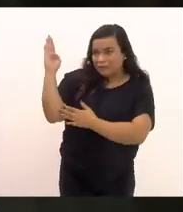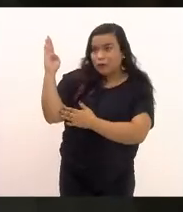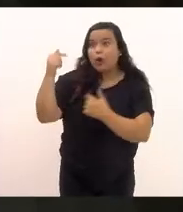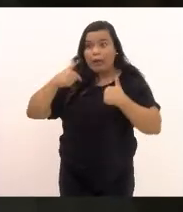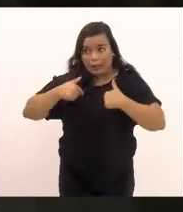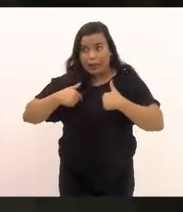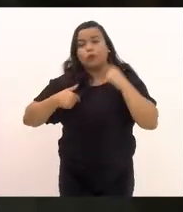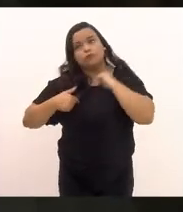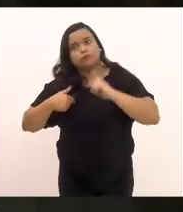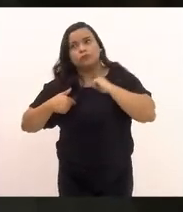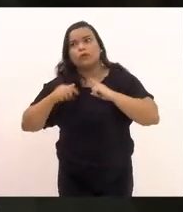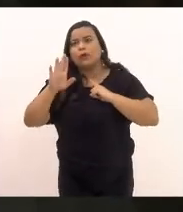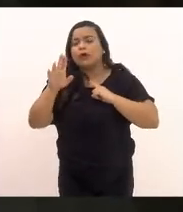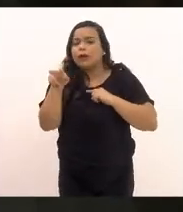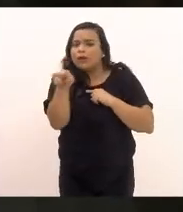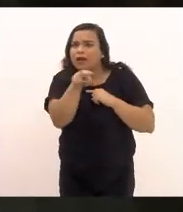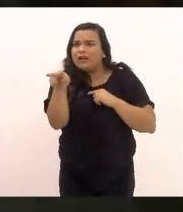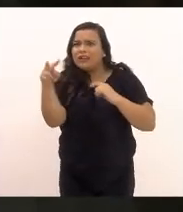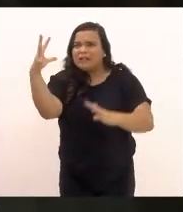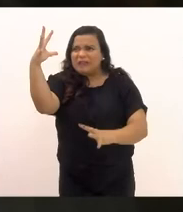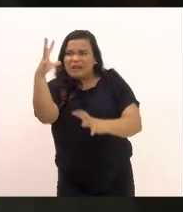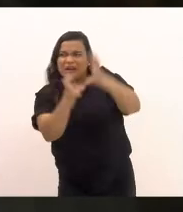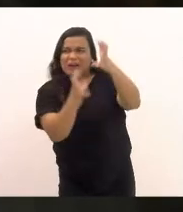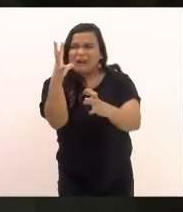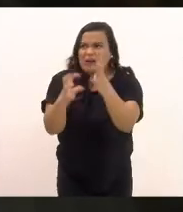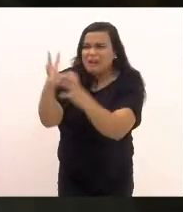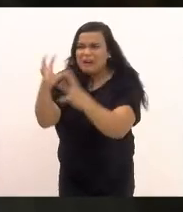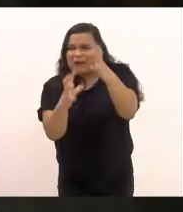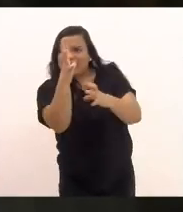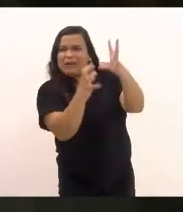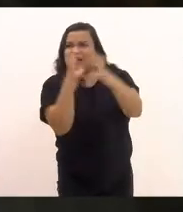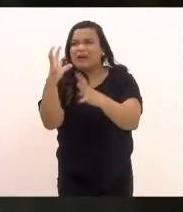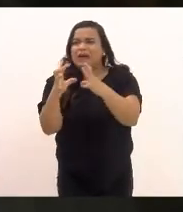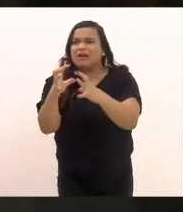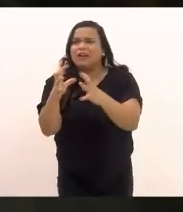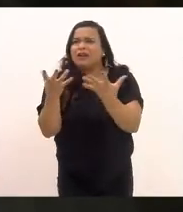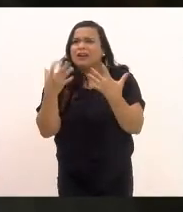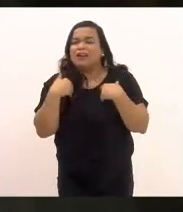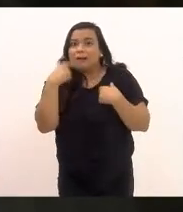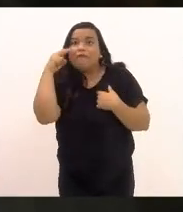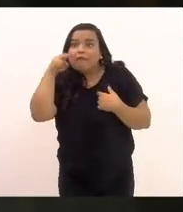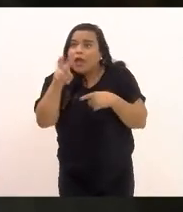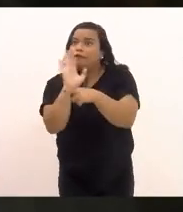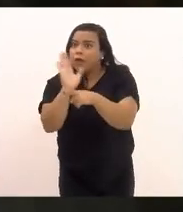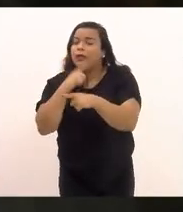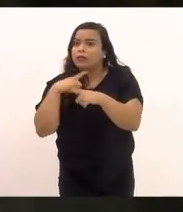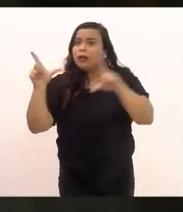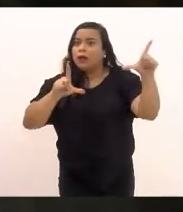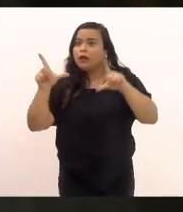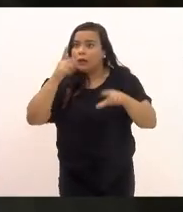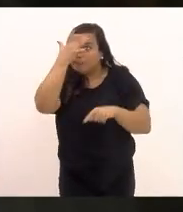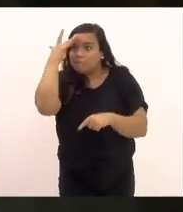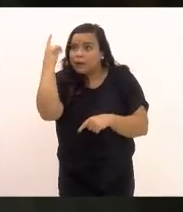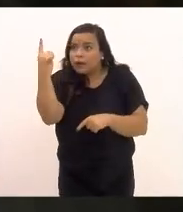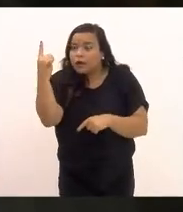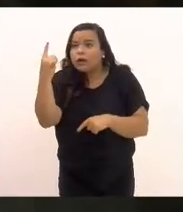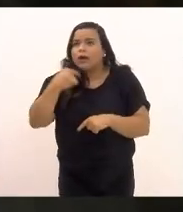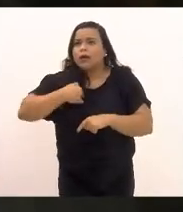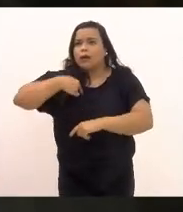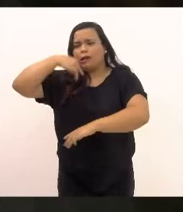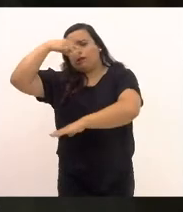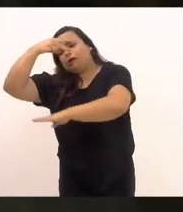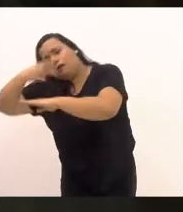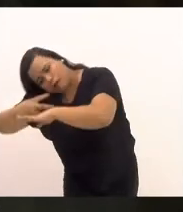direto. E as imagens estão na televisão. Um cidadão, já desacordado no